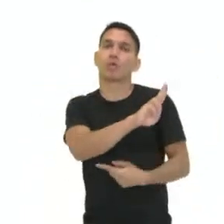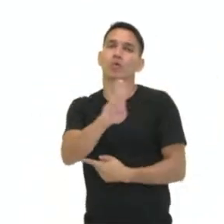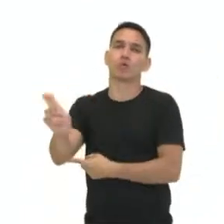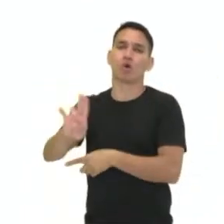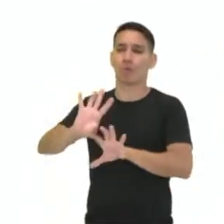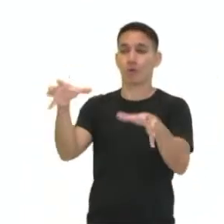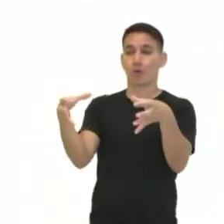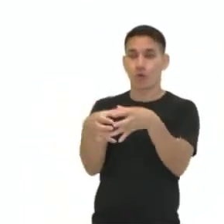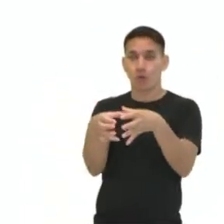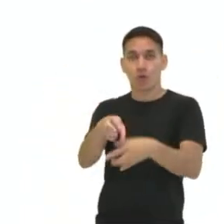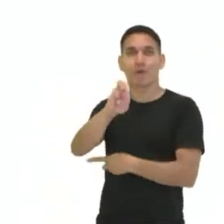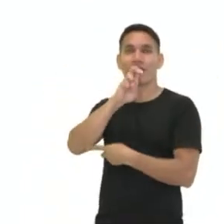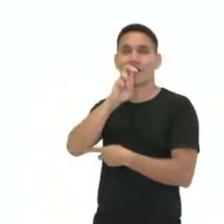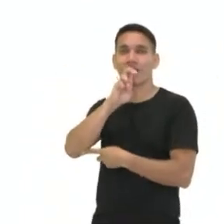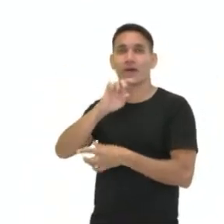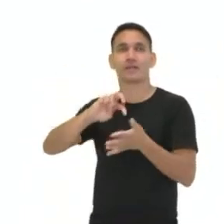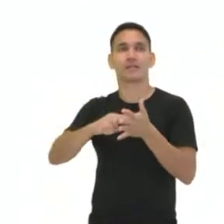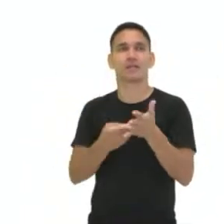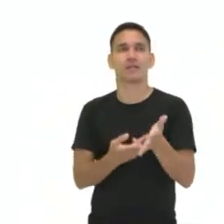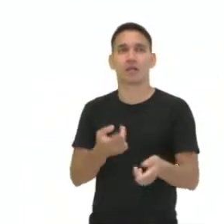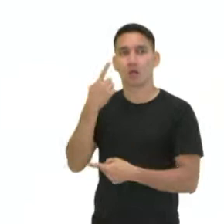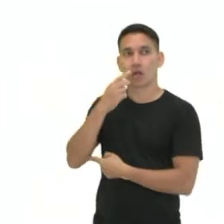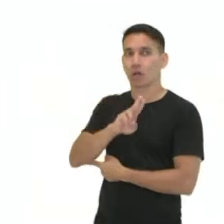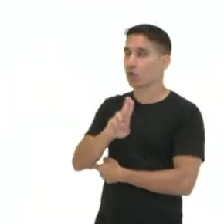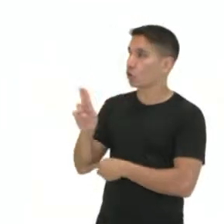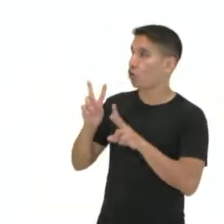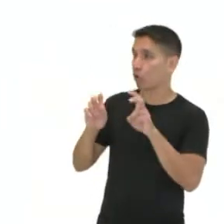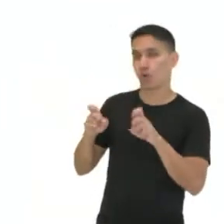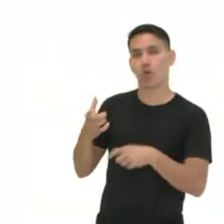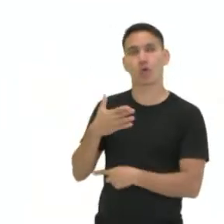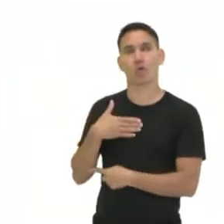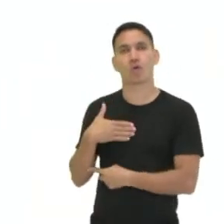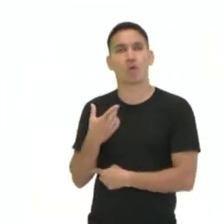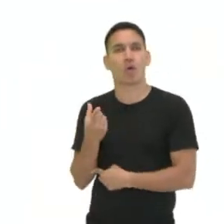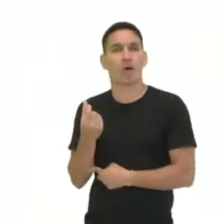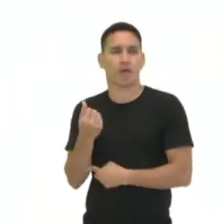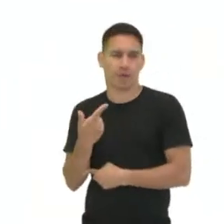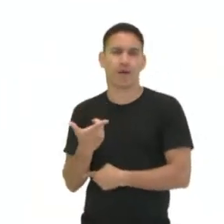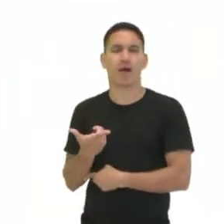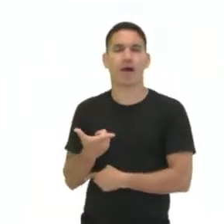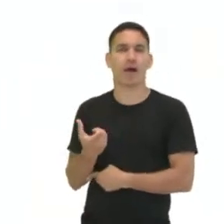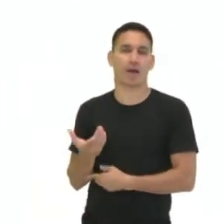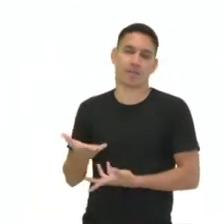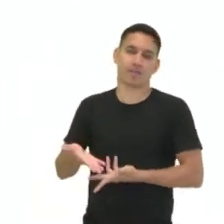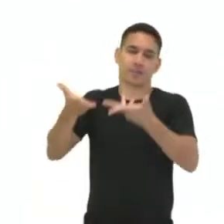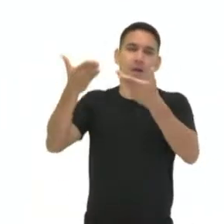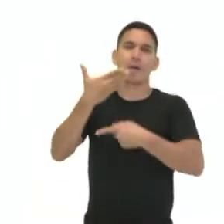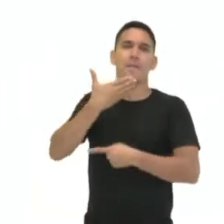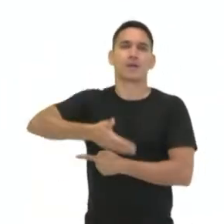Mônica em Meu Bolso Feliz, iniciativa SPC Brasil,